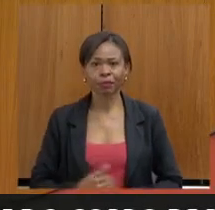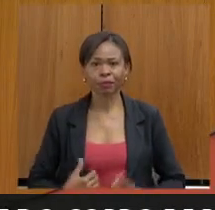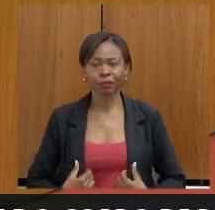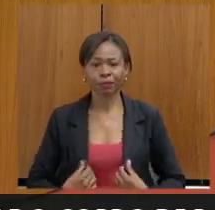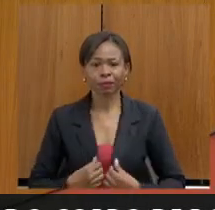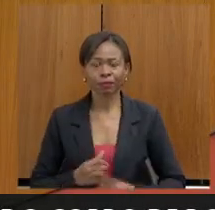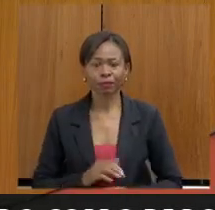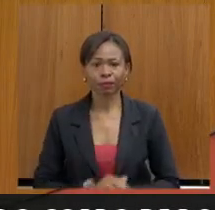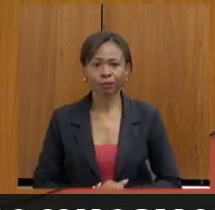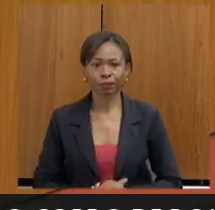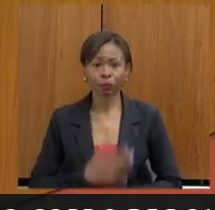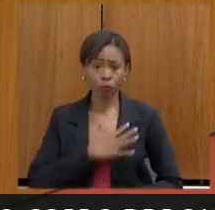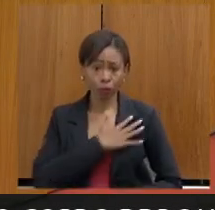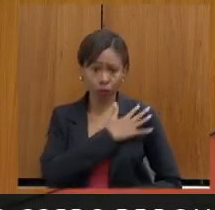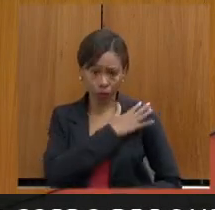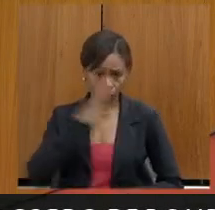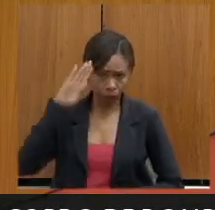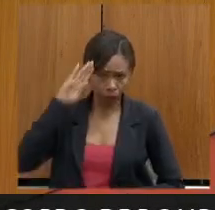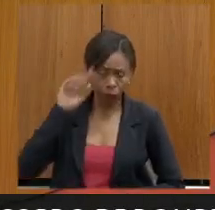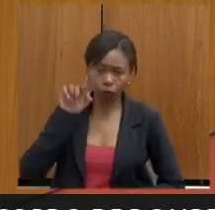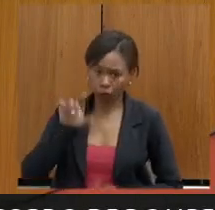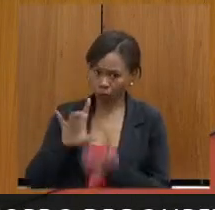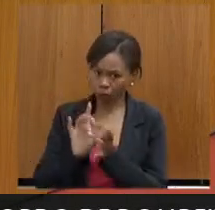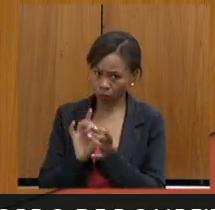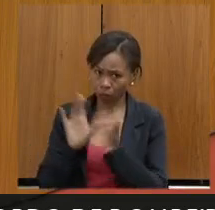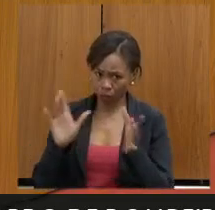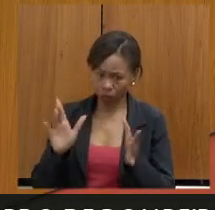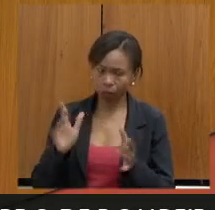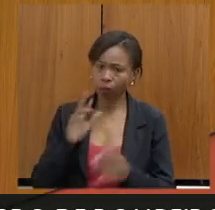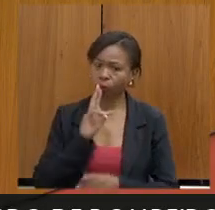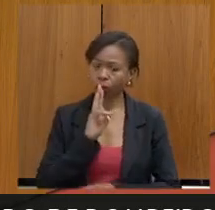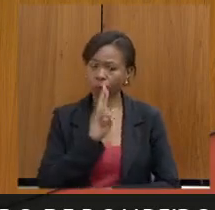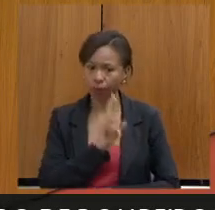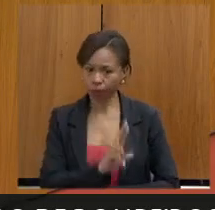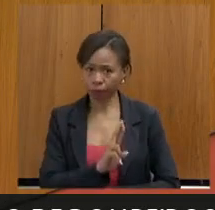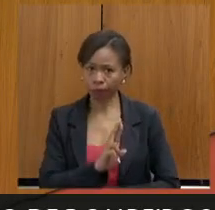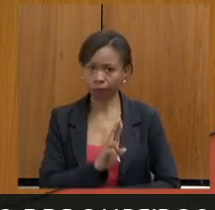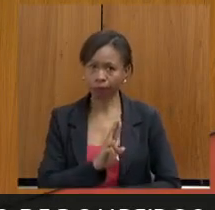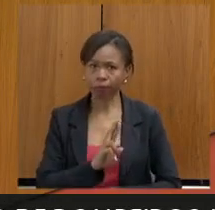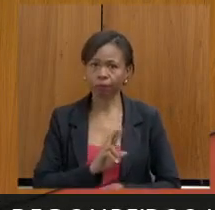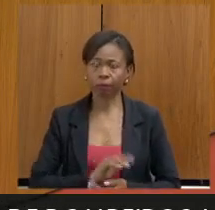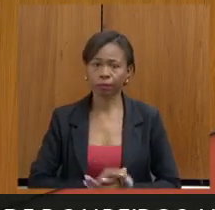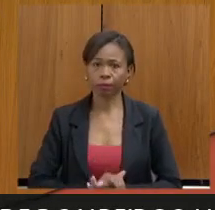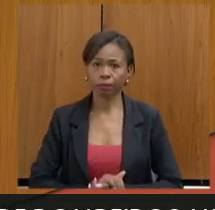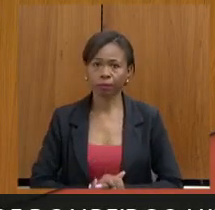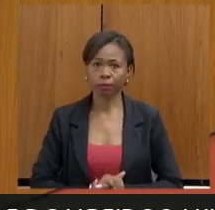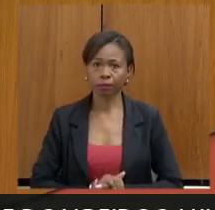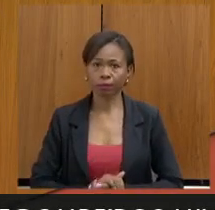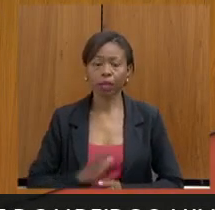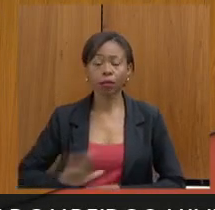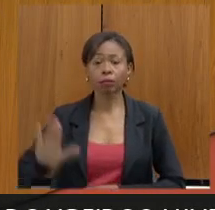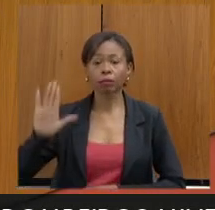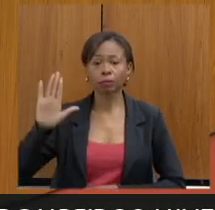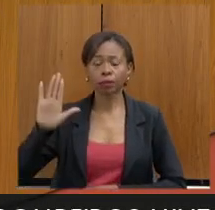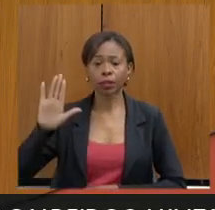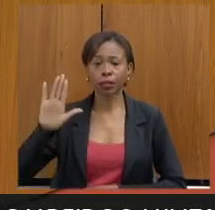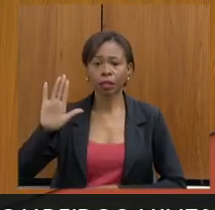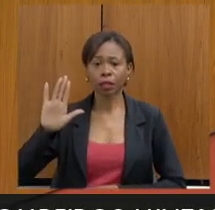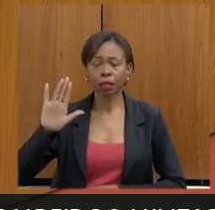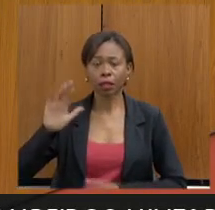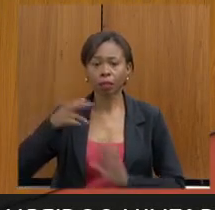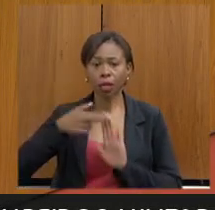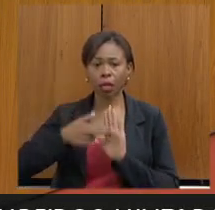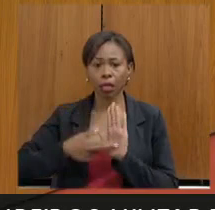Comandante o senhor tem a palavra para poder responder pela ordem militar Sargento Rodrigues